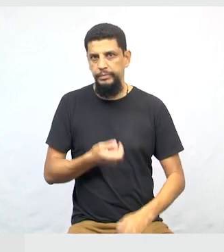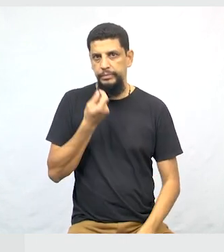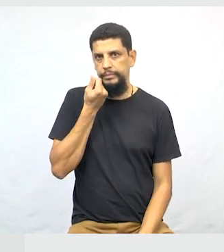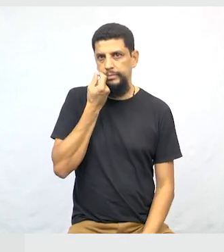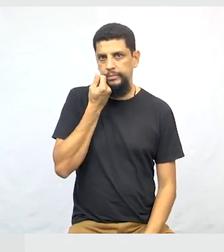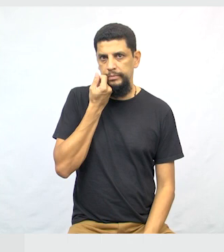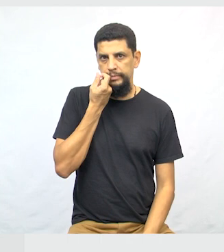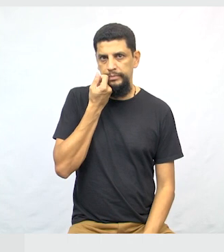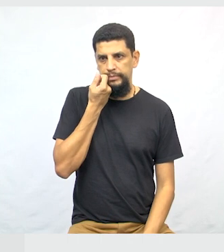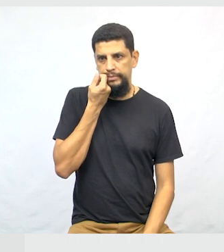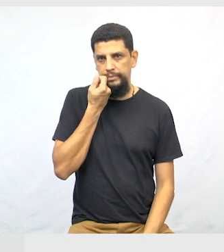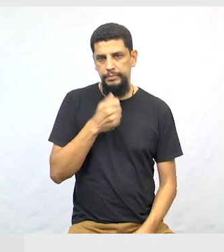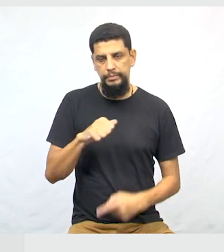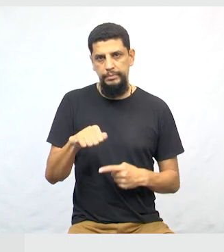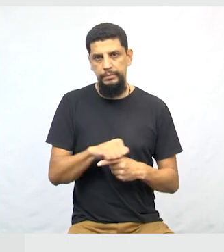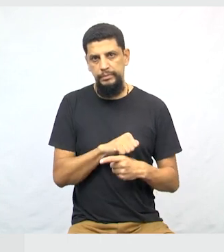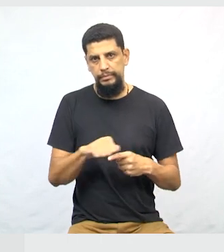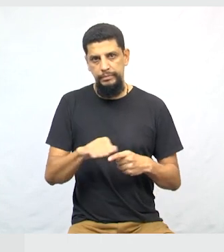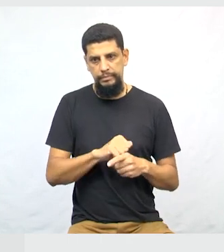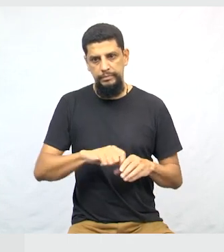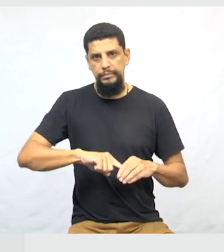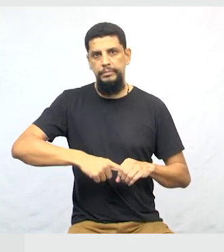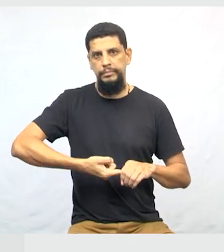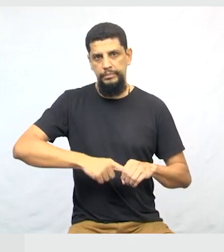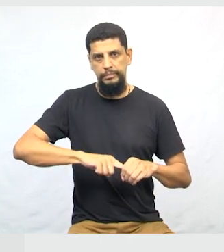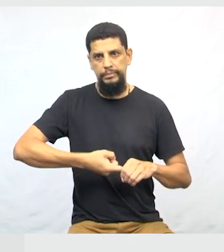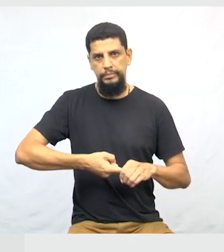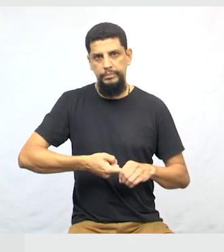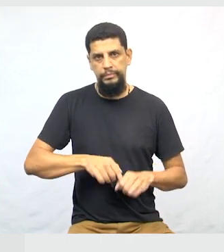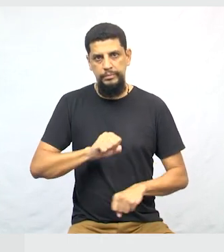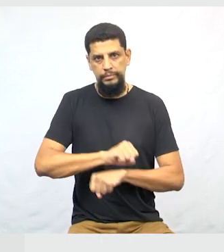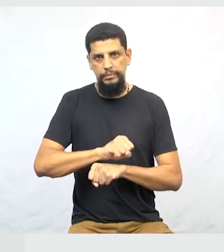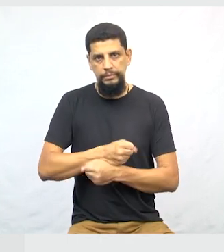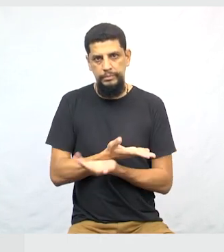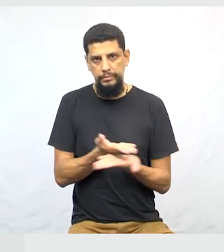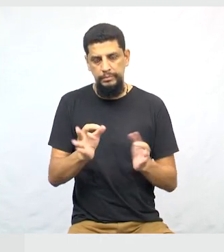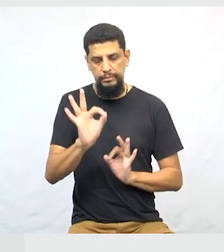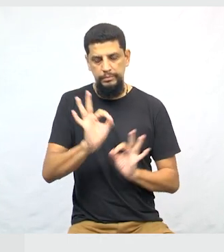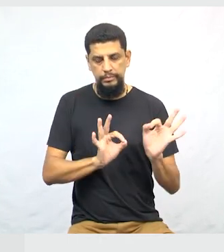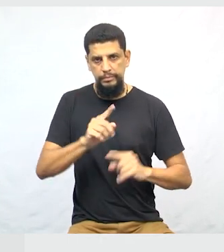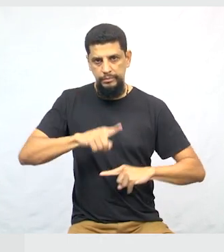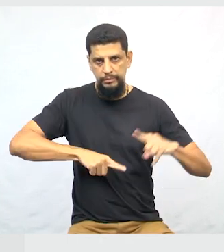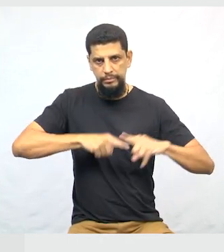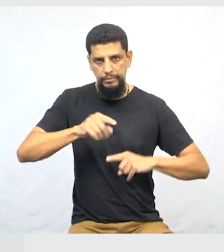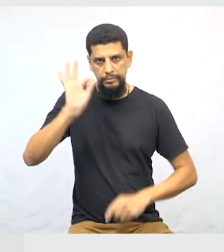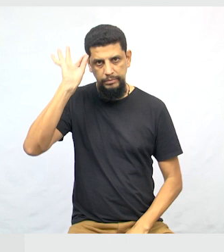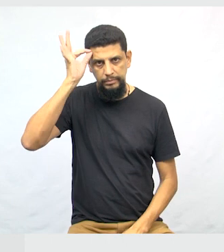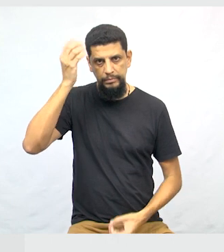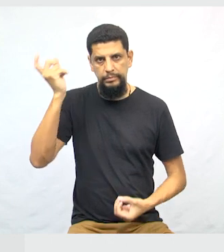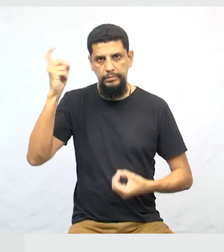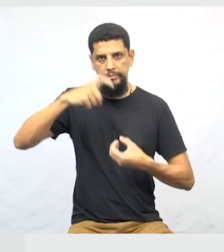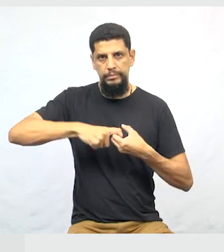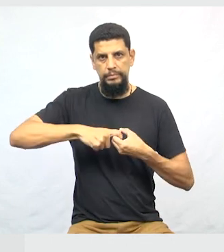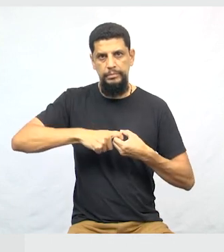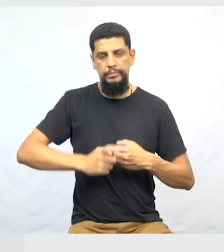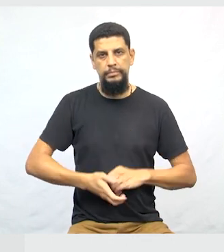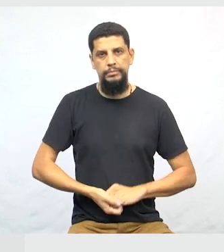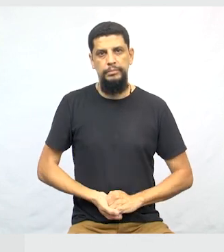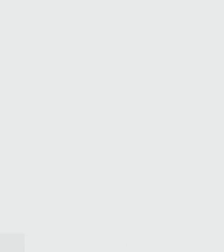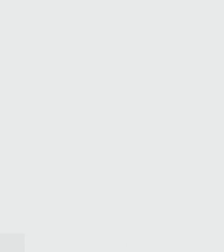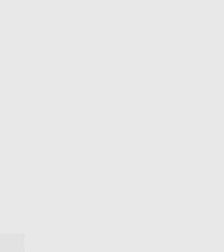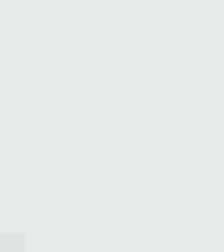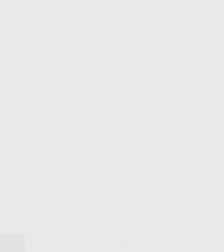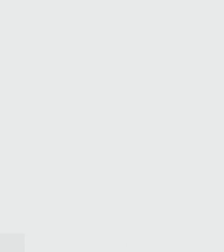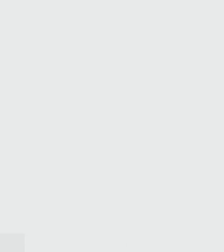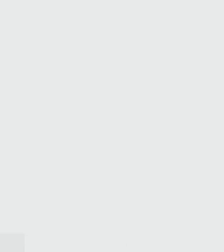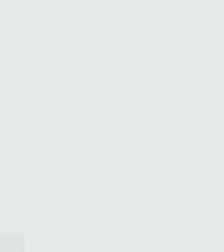o lápis, a borracha e o apontador. Nós vamos dar um tempo para vocês se organizarem e daqui a pouco nós voltamos.